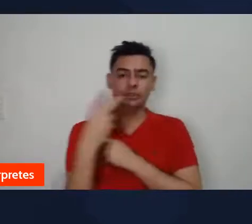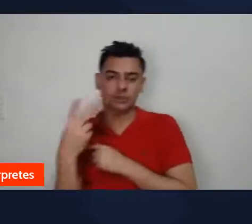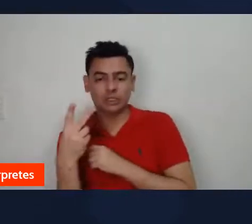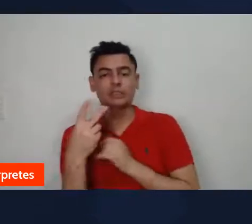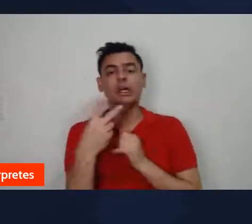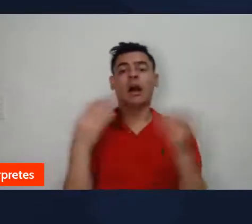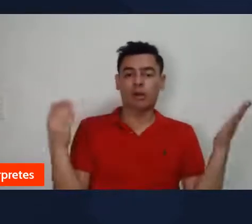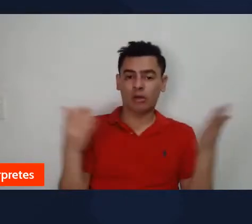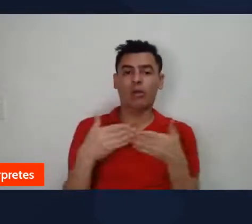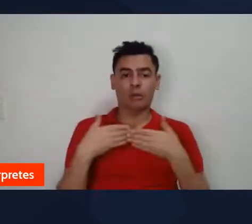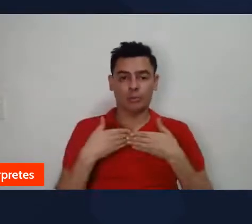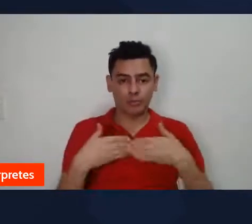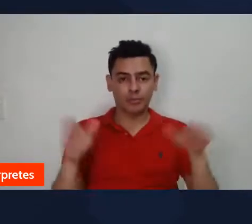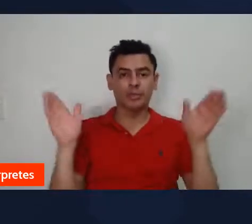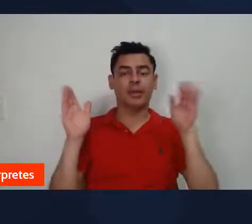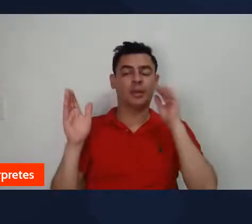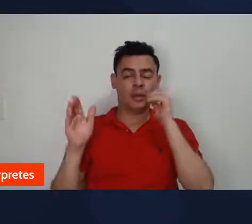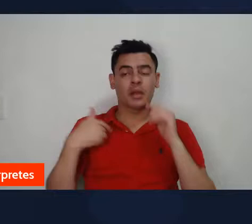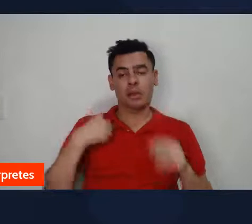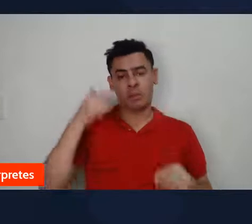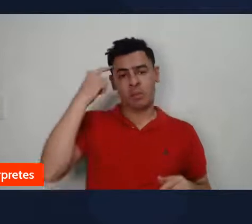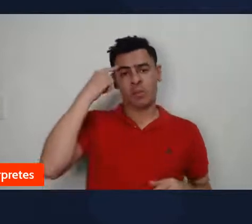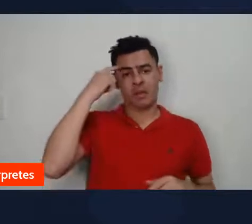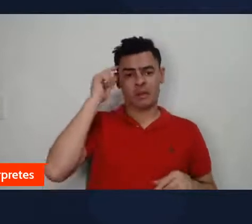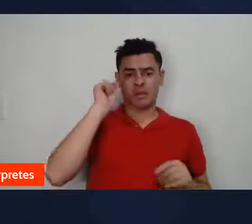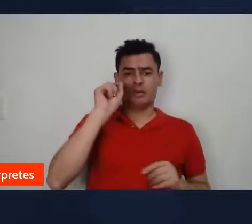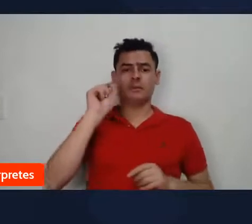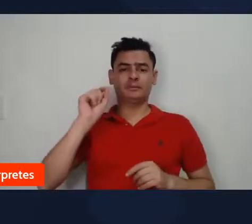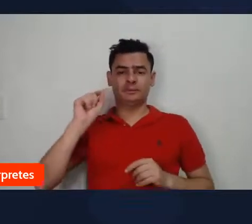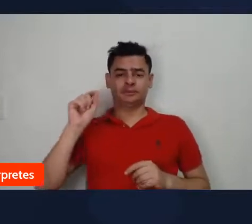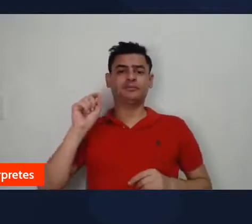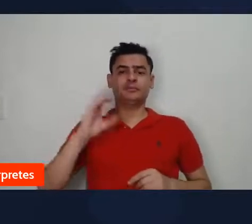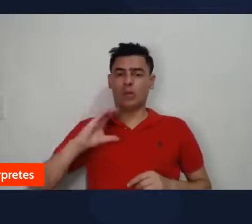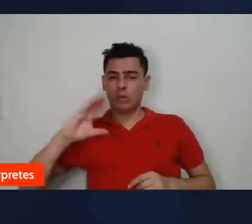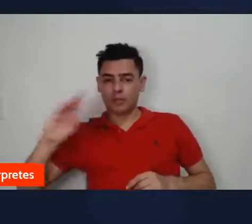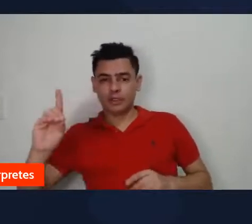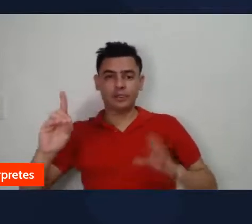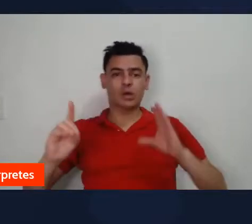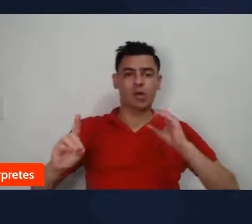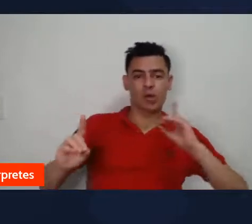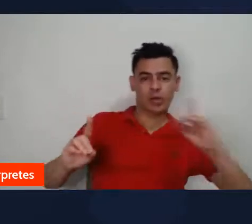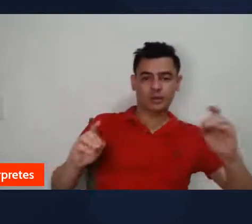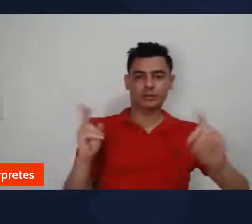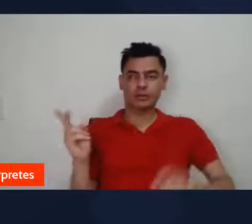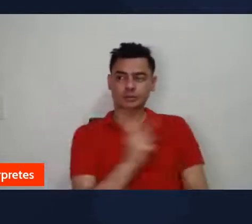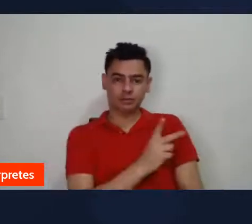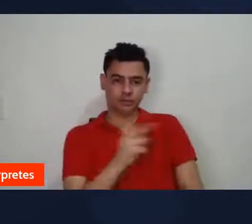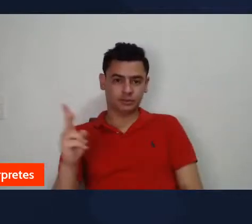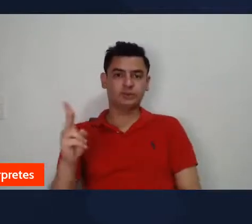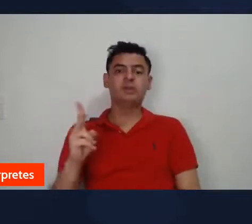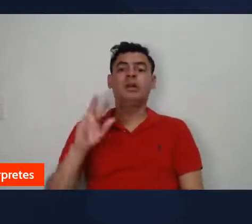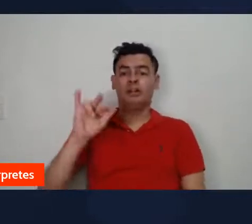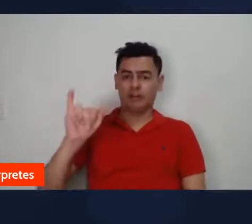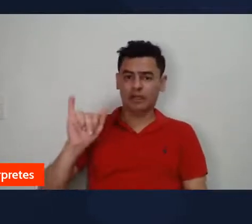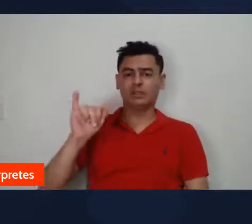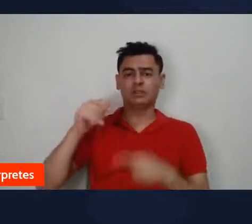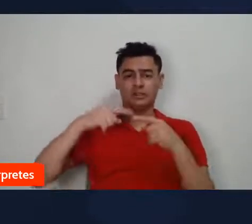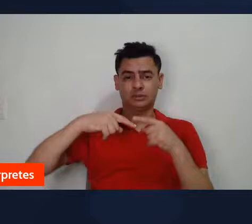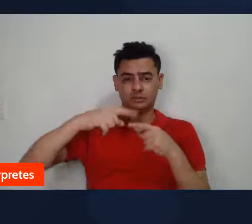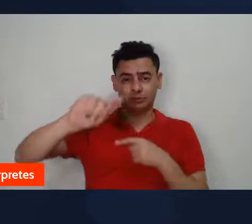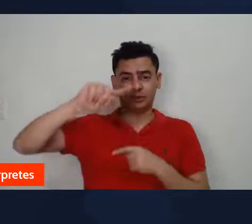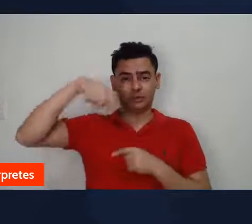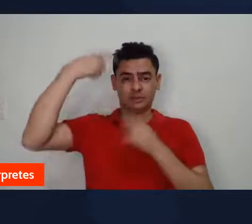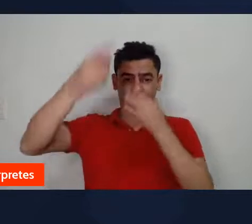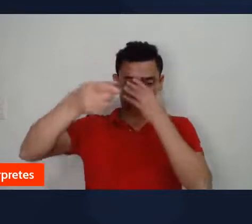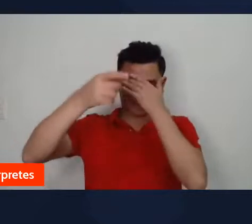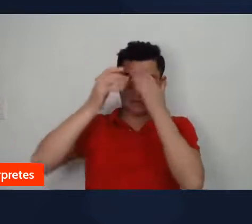Eu penso que a coordenação, né, poderia, na próxima semana, né, no próximo eixo,